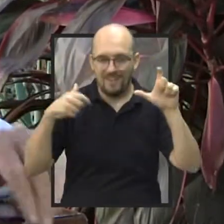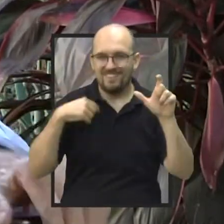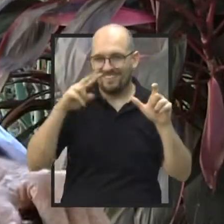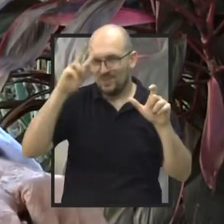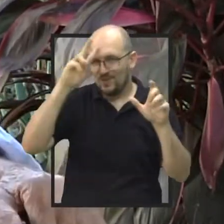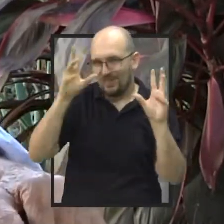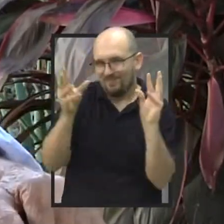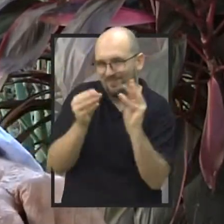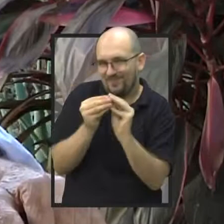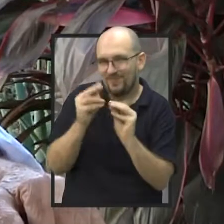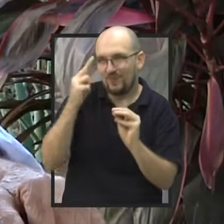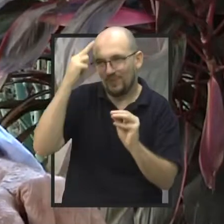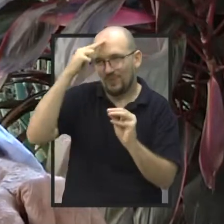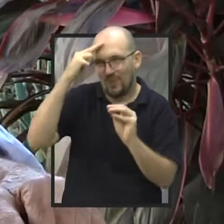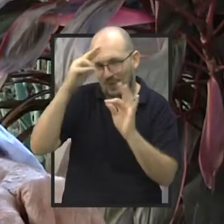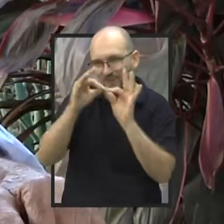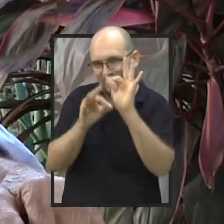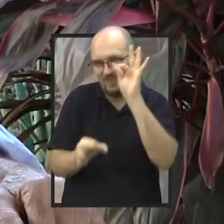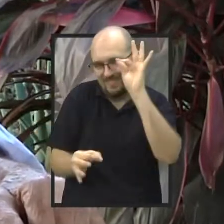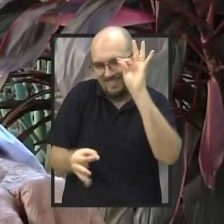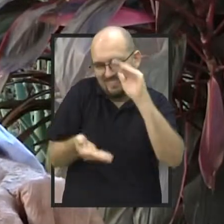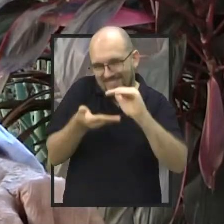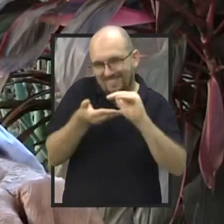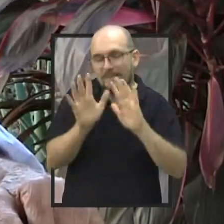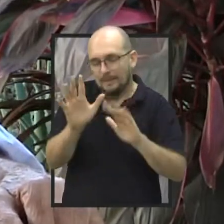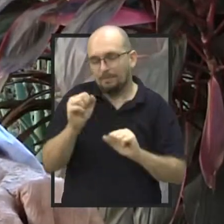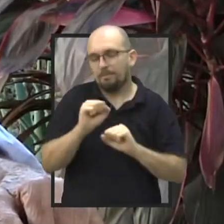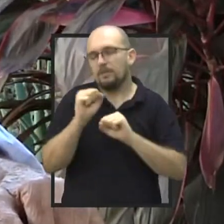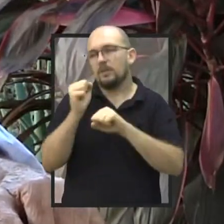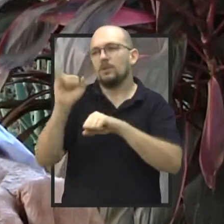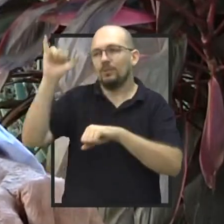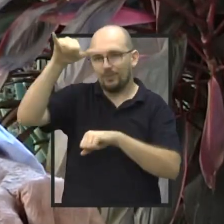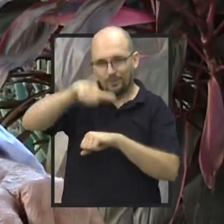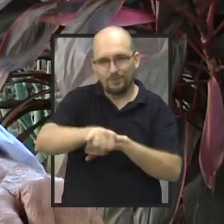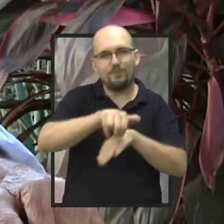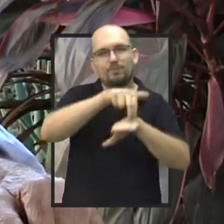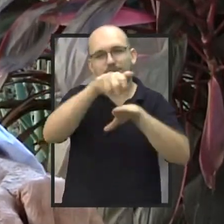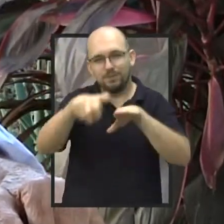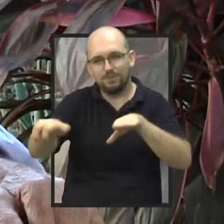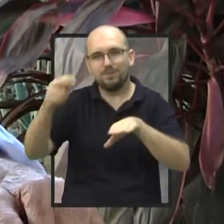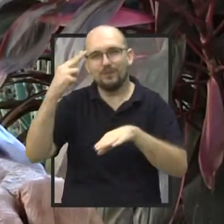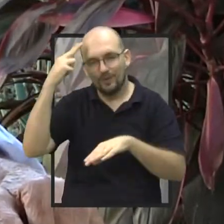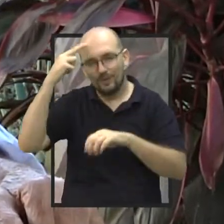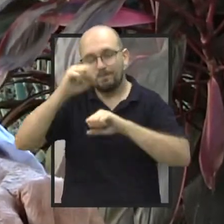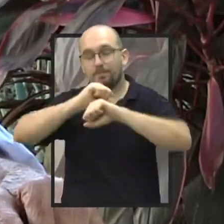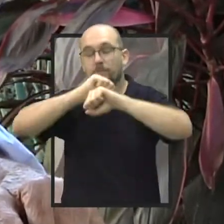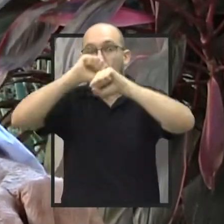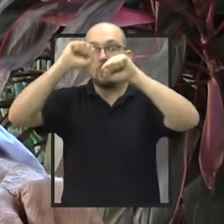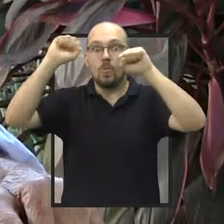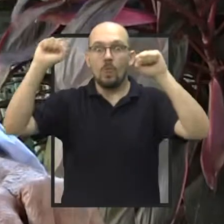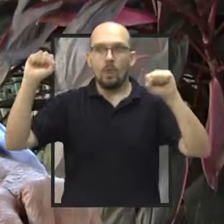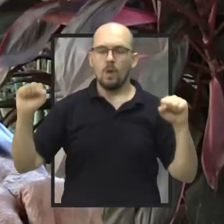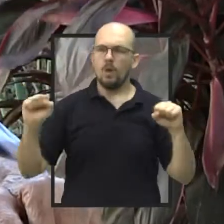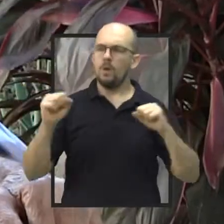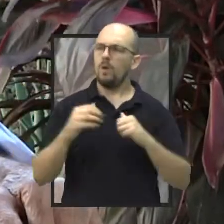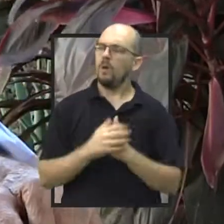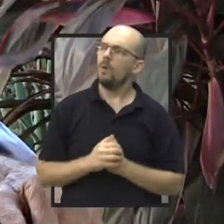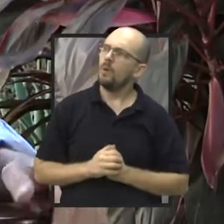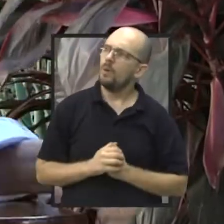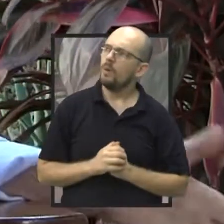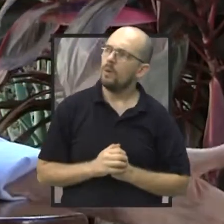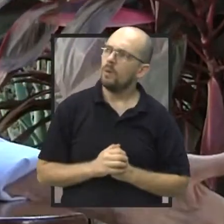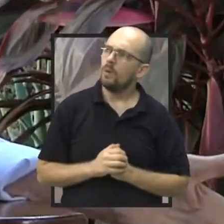relação. Quando eu acordei, eu pensei comigo, o que é que tem